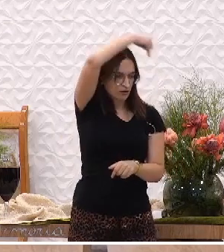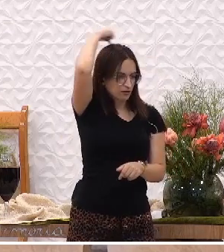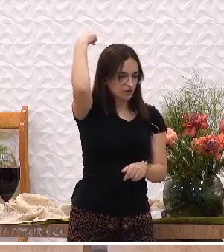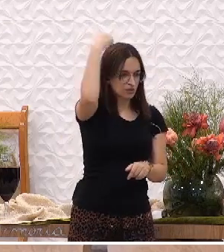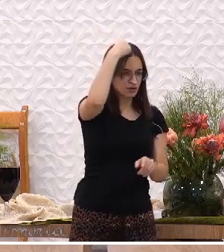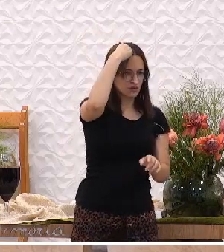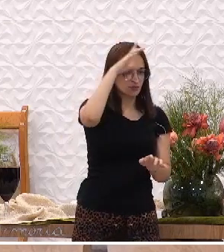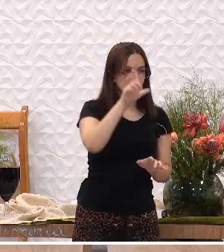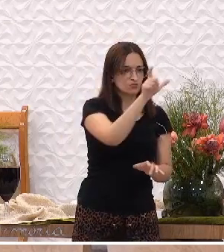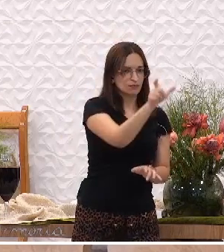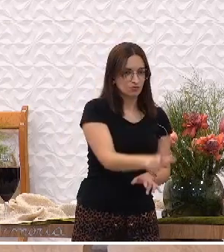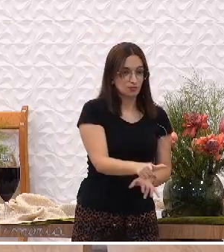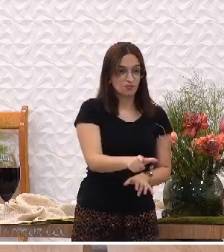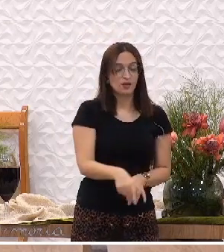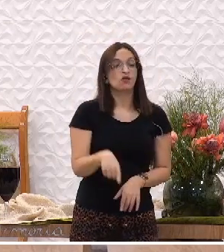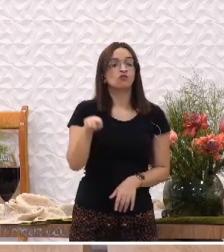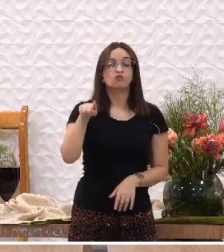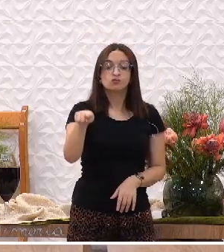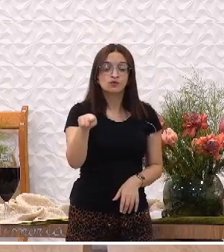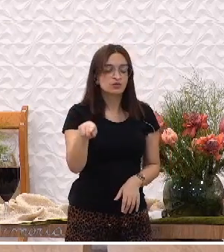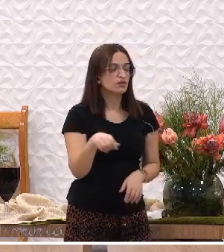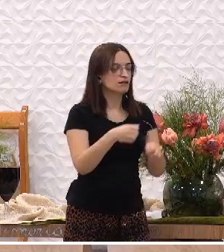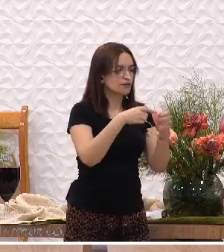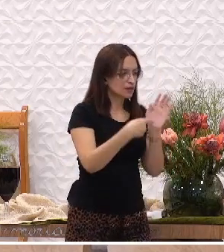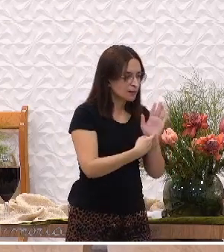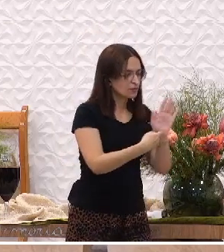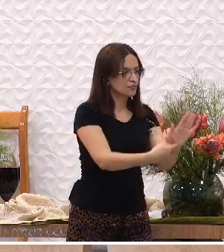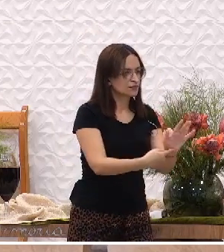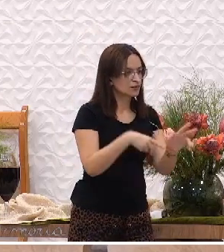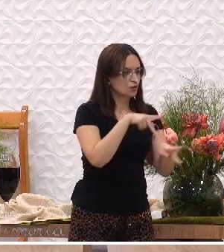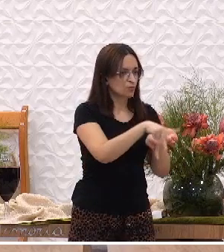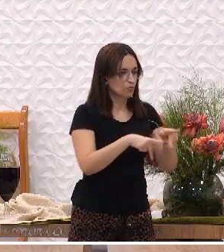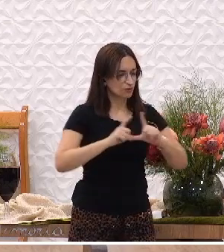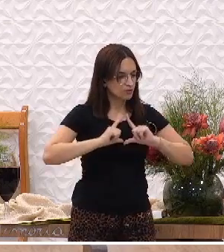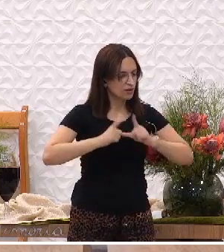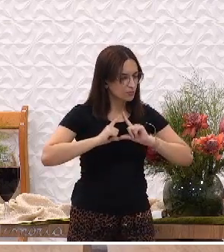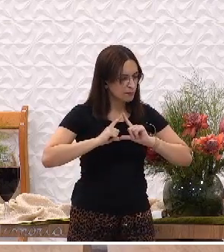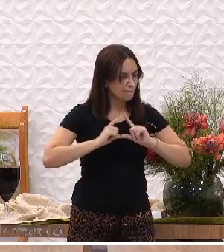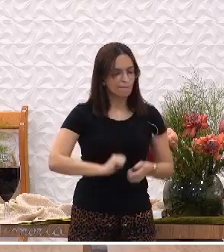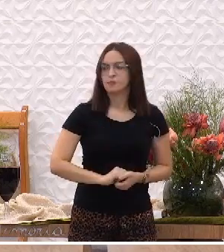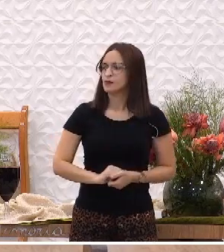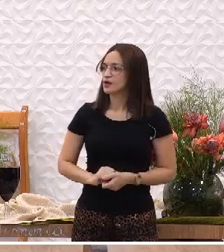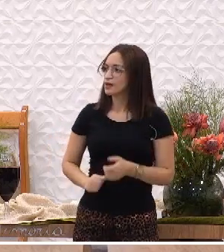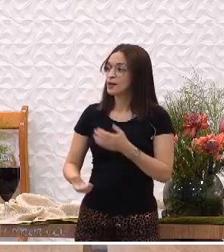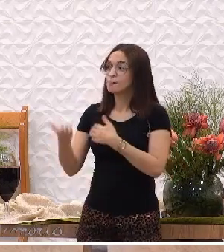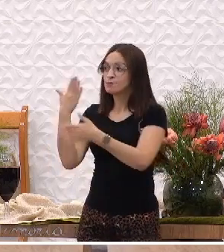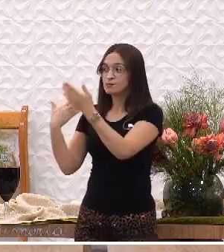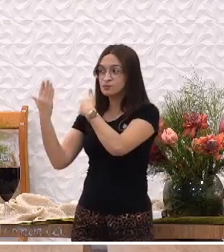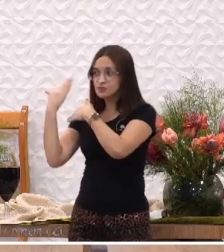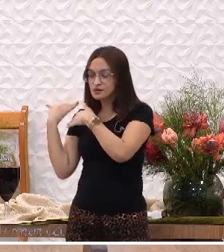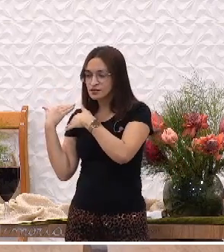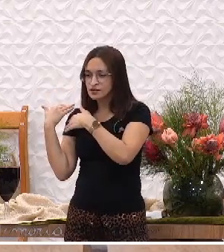você falará aos filhos de Israel. Ou seja, mesmo no Antigo Testamento, quando tinha de fato o ofício do sacerdote, um entendimento